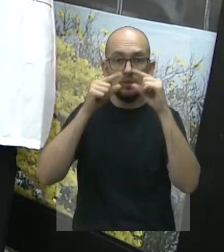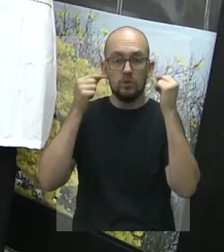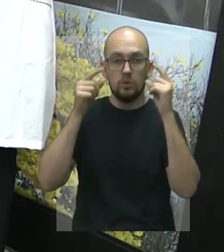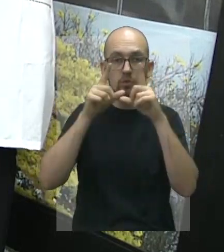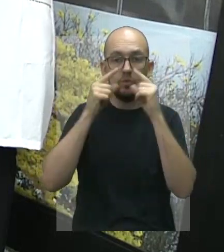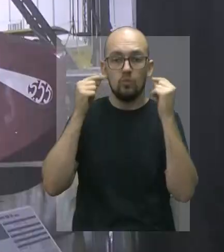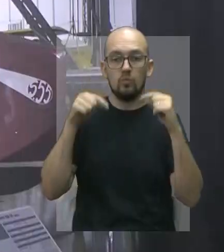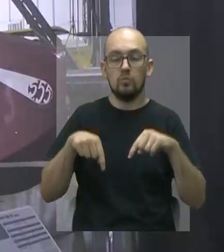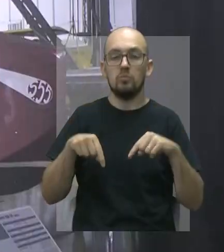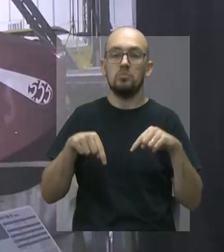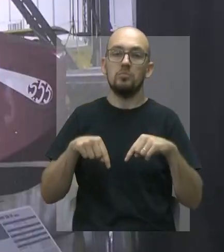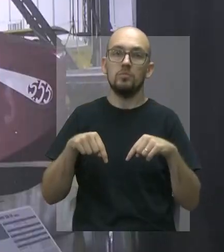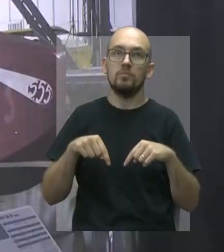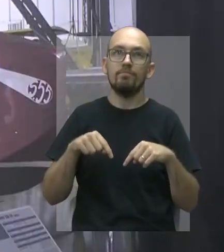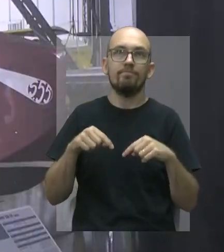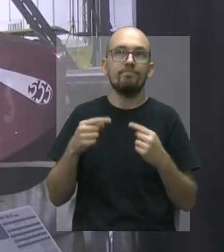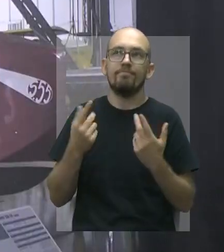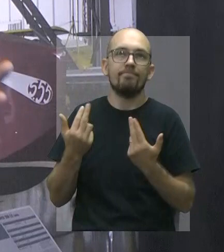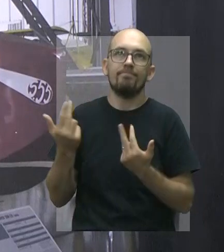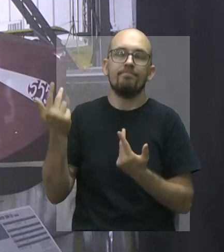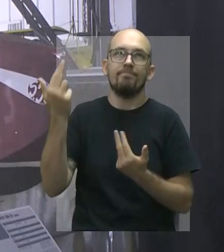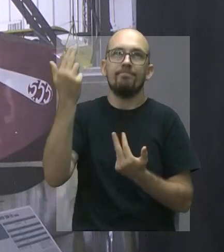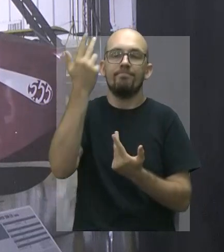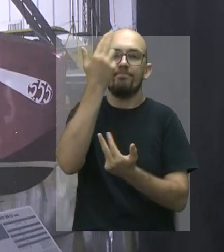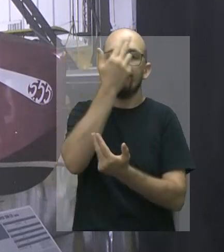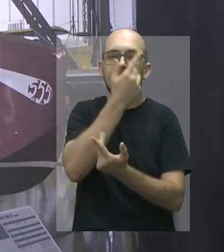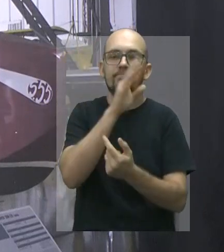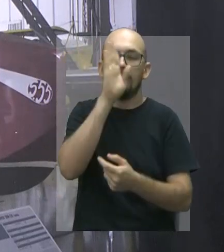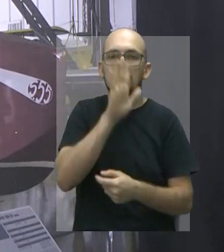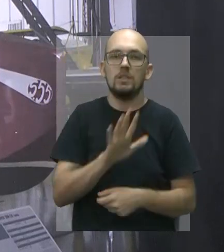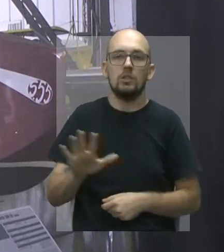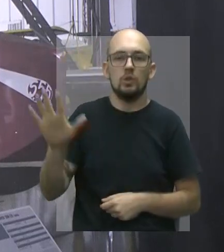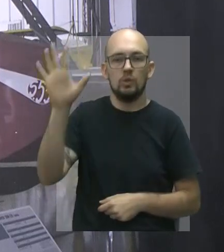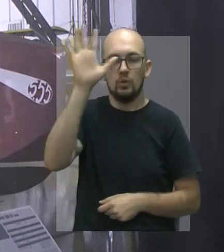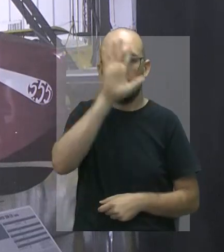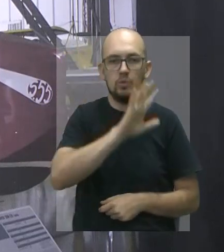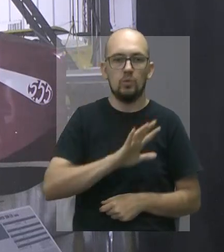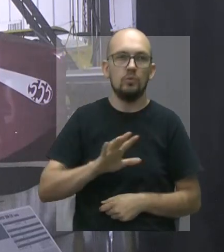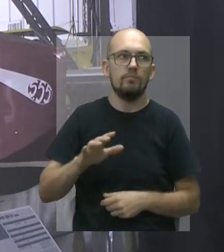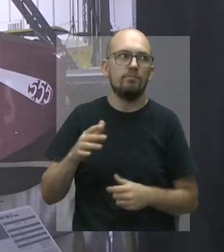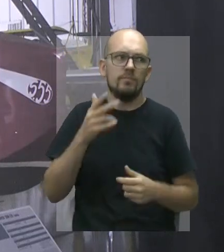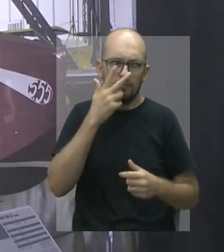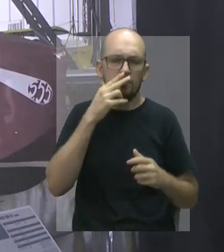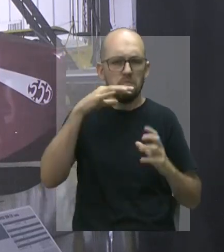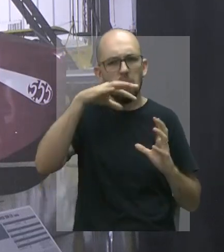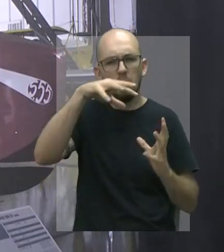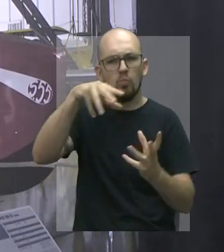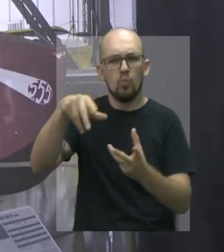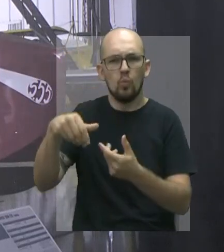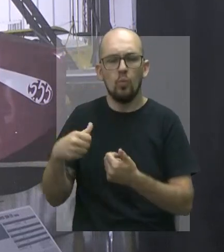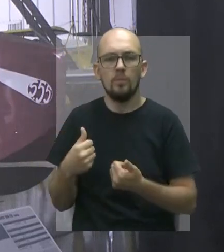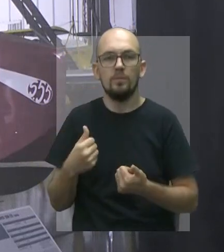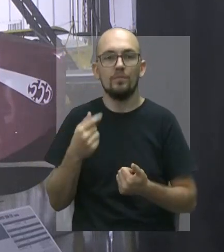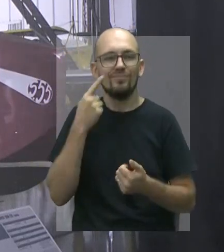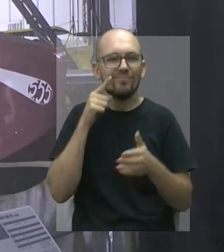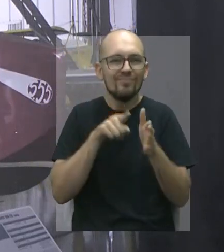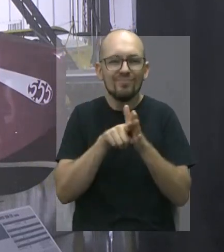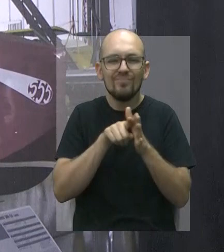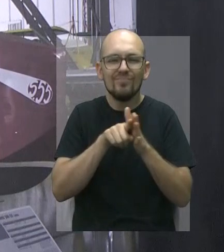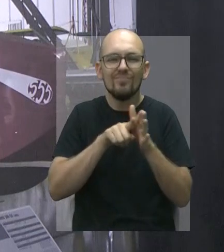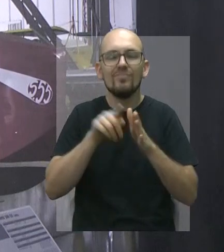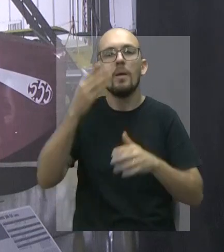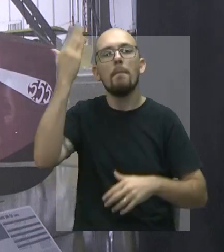que está em tudo, né? Contexto Brasil e contexto mundo também, né? Nas estatísticas a gente vê muito